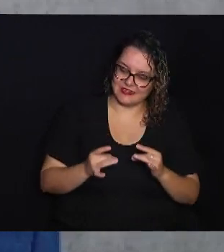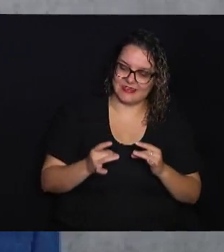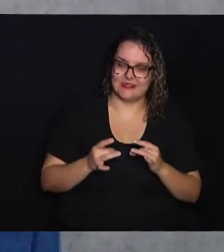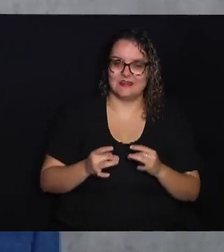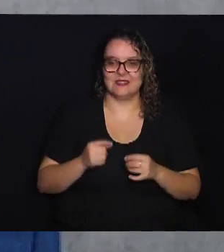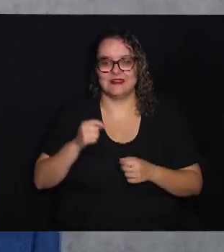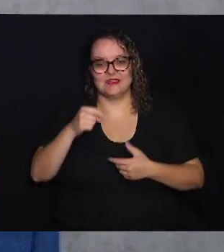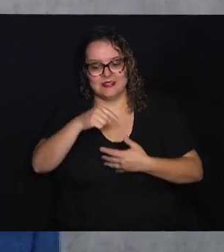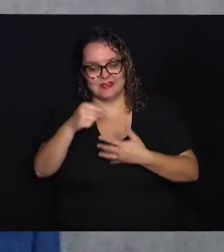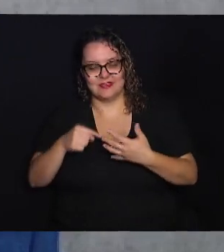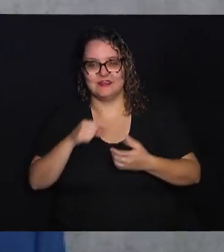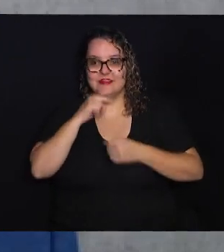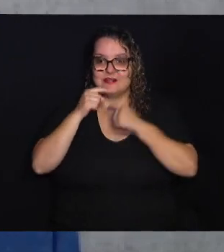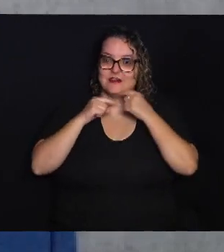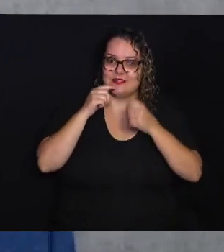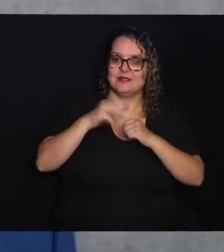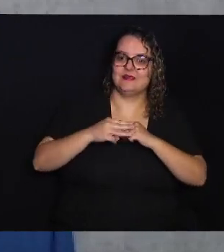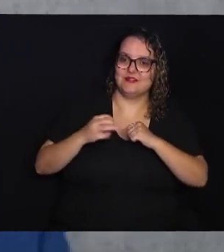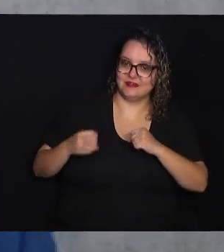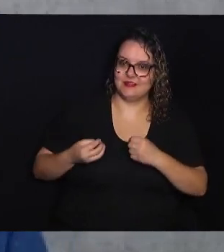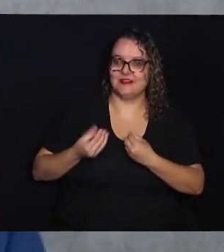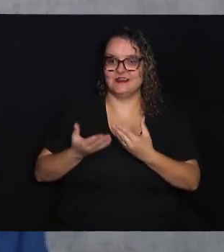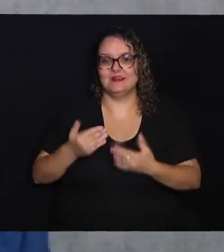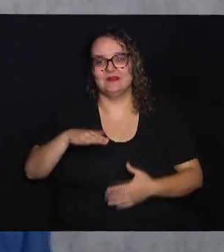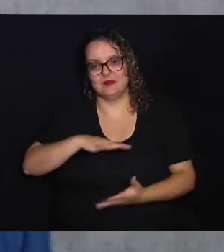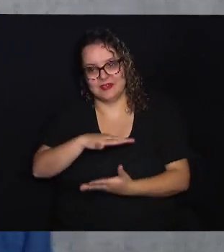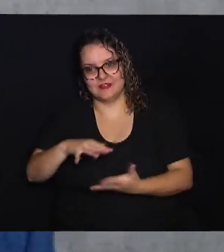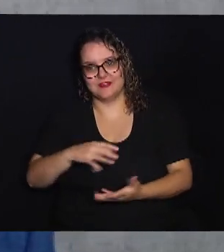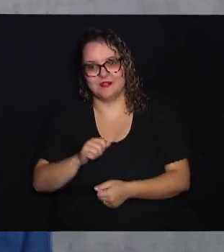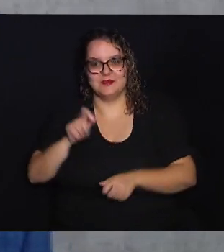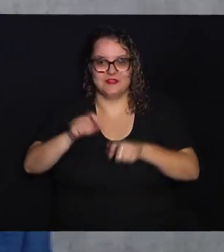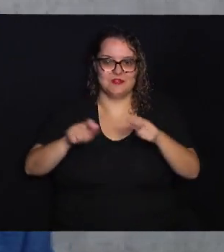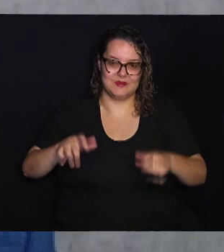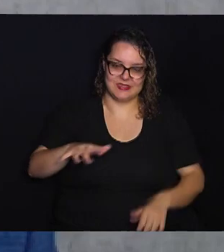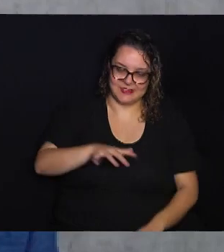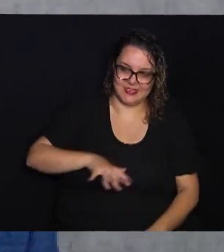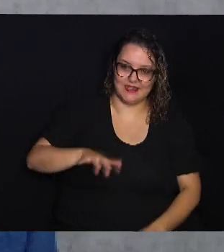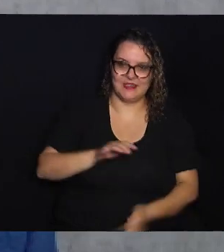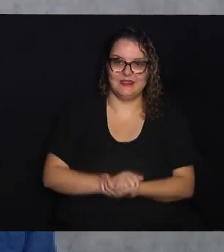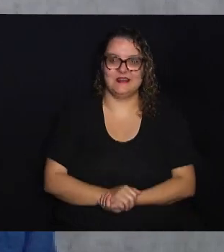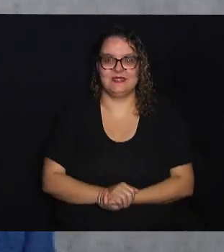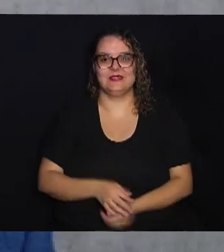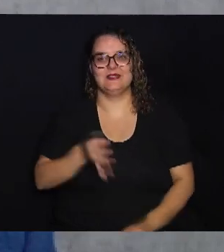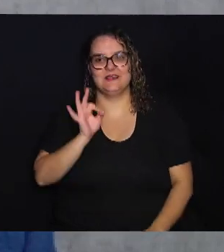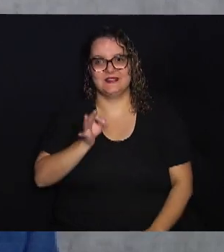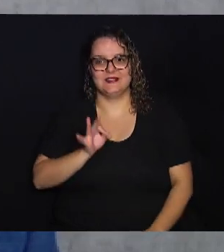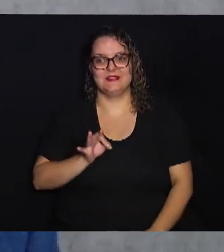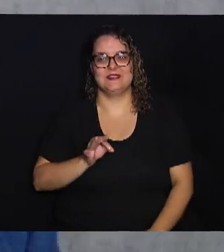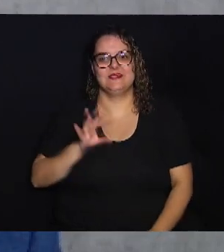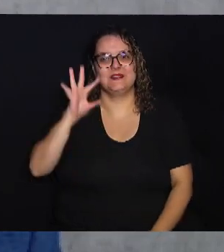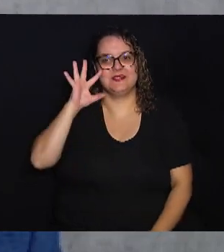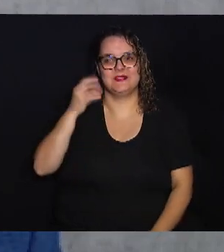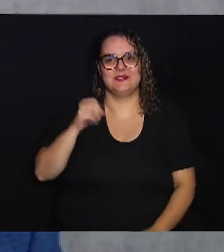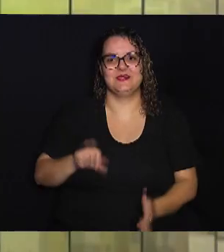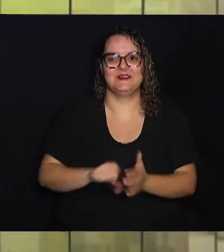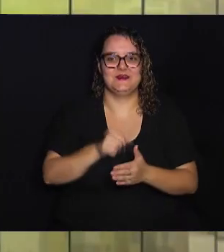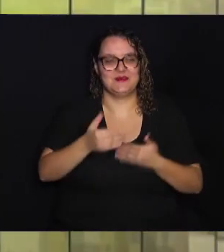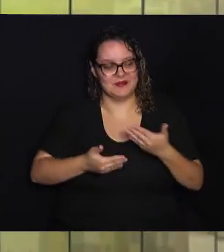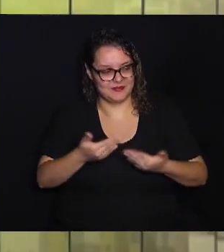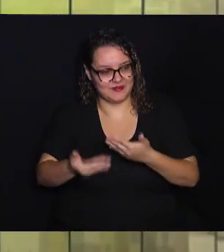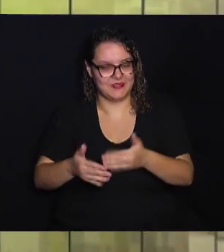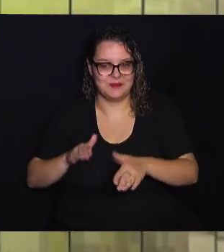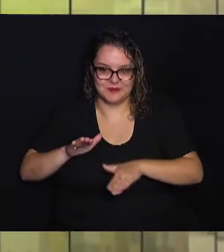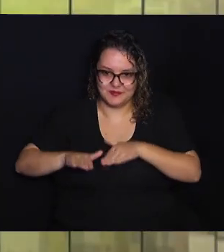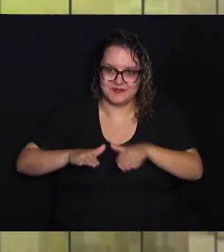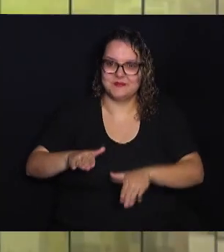gente possa desmistificar essas questões aí da mineração e levar cada vez mais sustentabilidade para esses negócios. Com certeza,